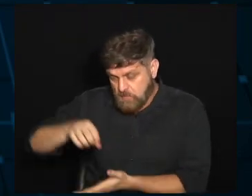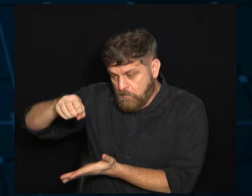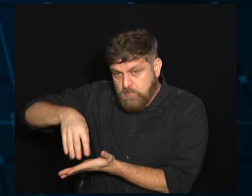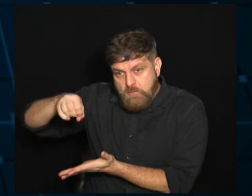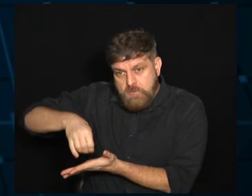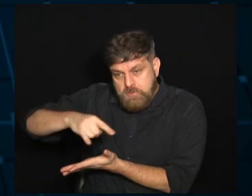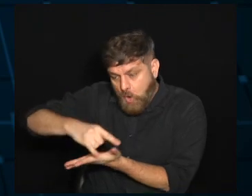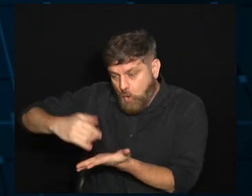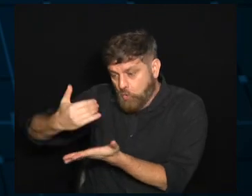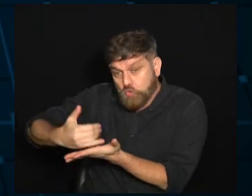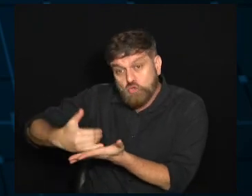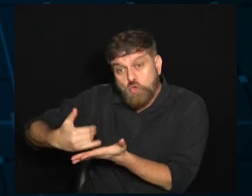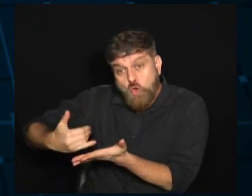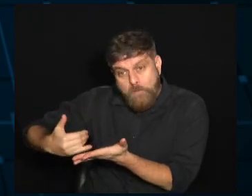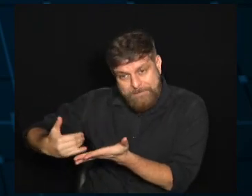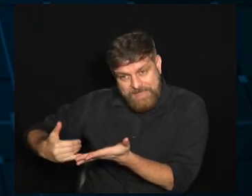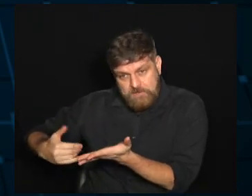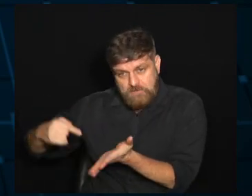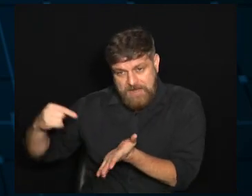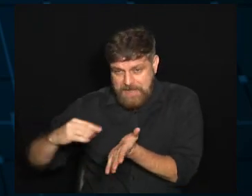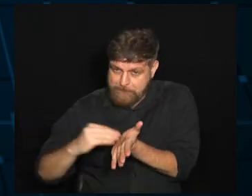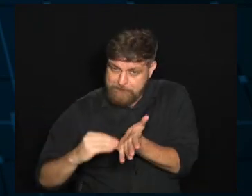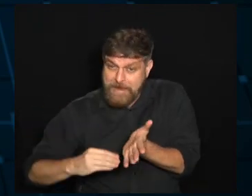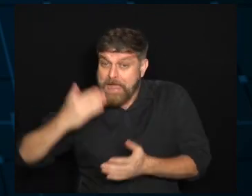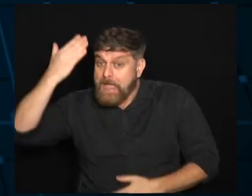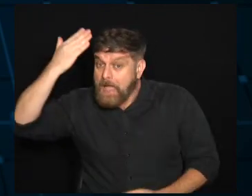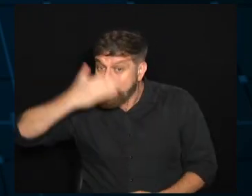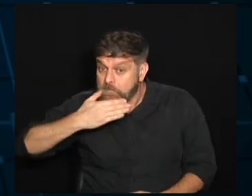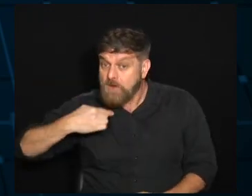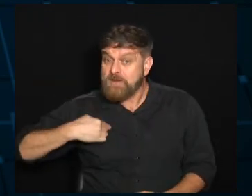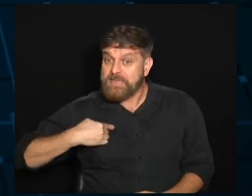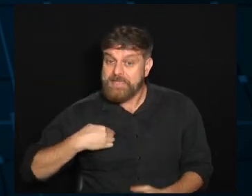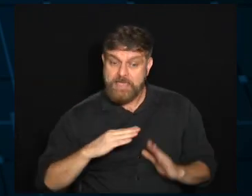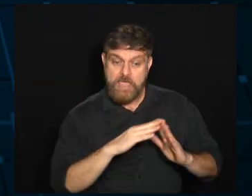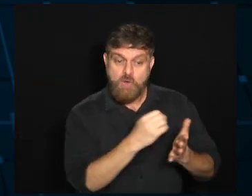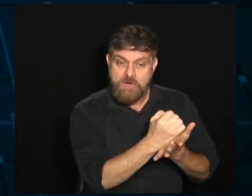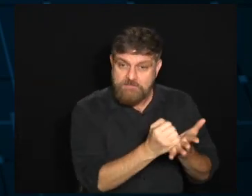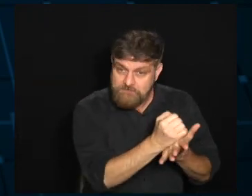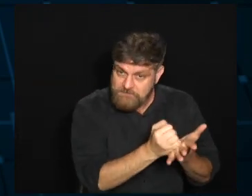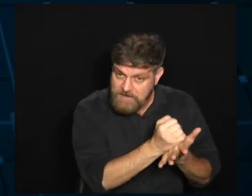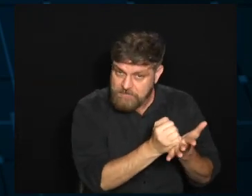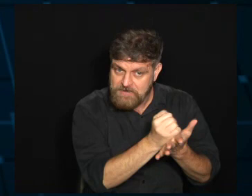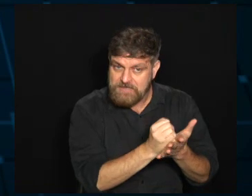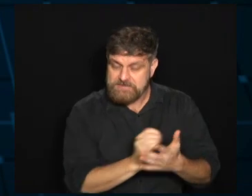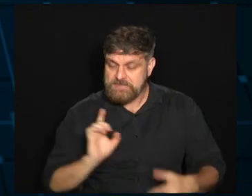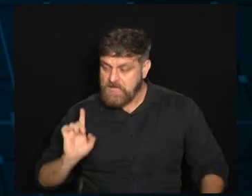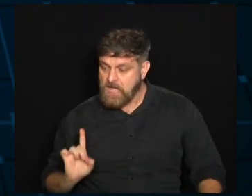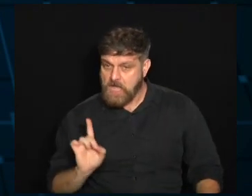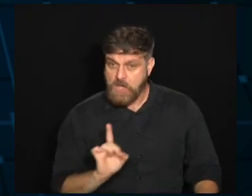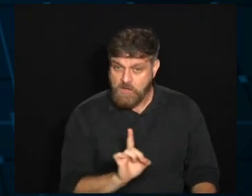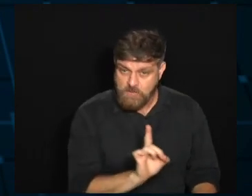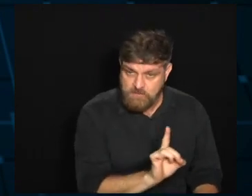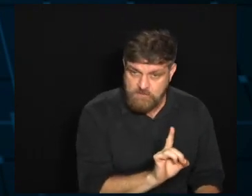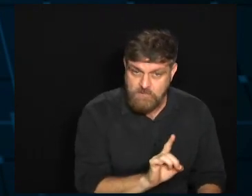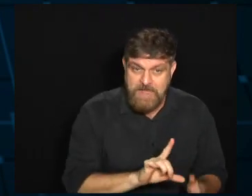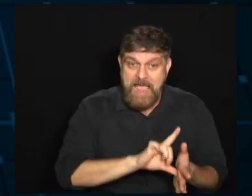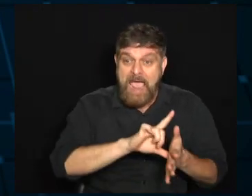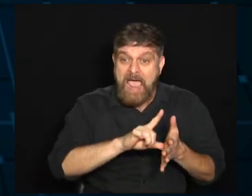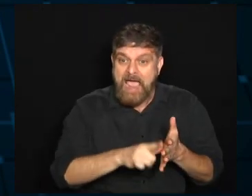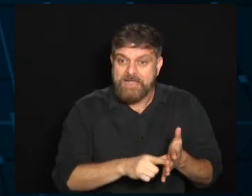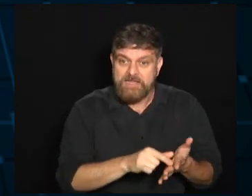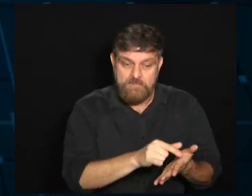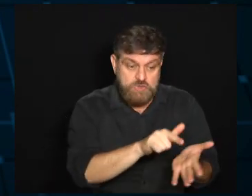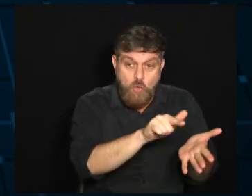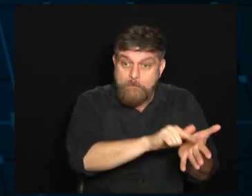documento, aonde está comprovando que você foi até a farmácia, e você tem que guardar o ticket